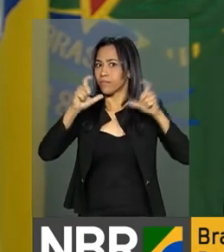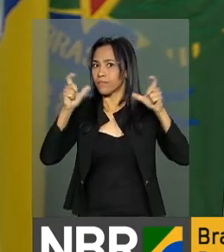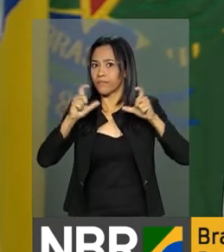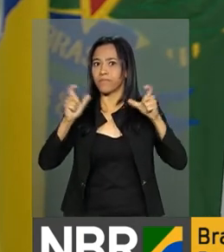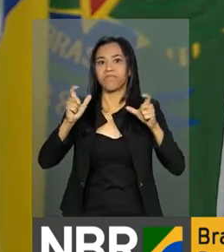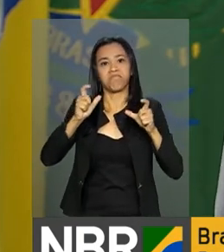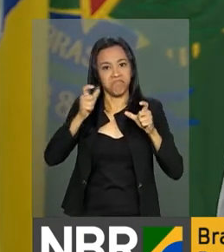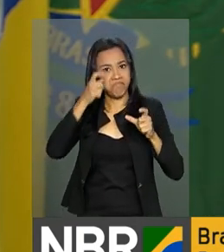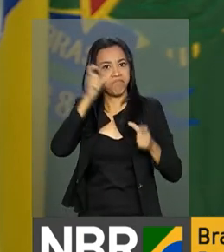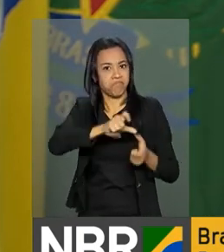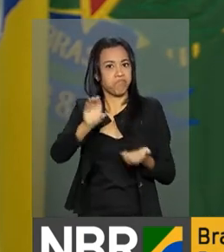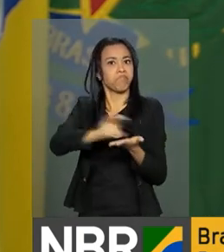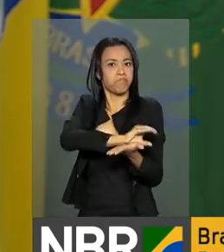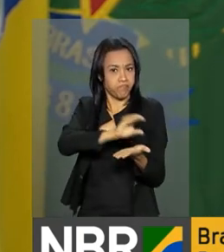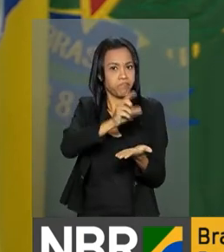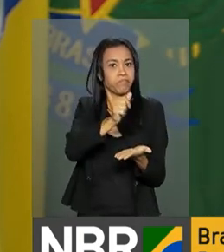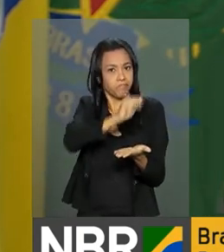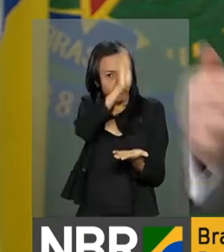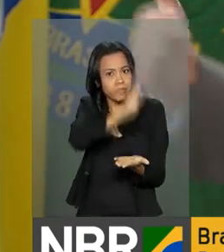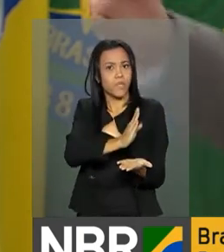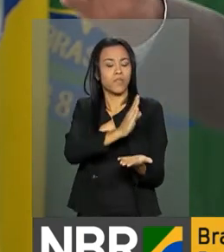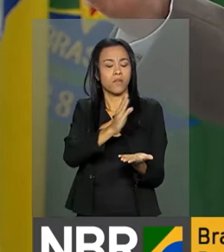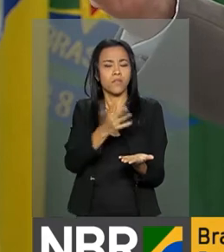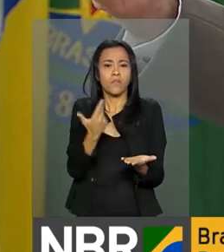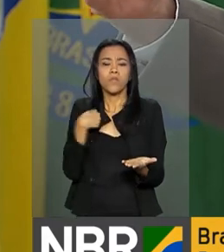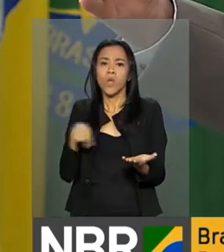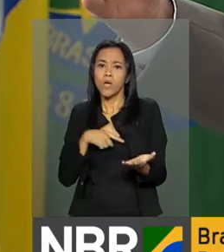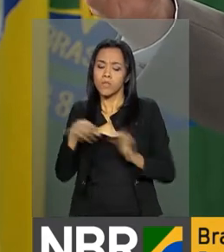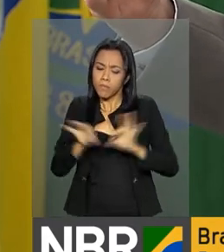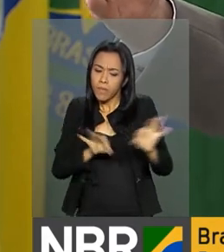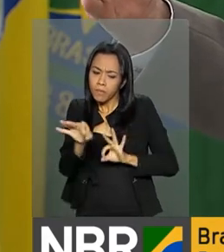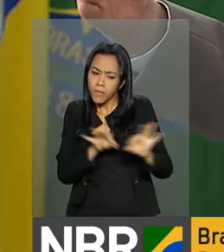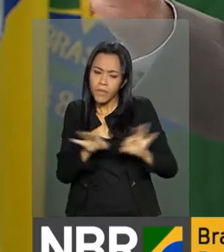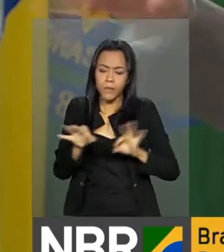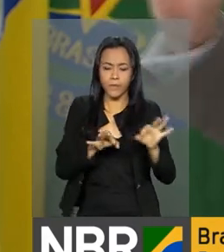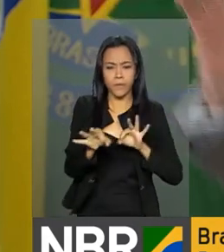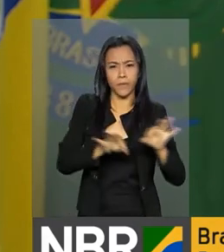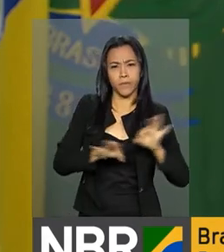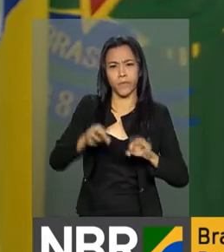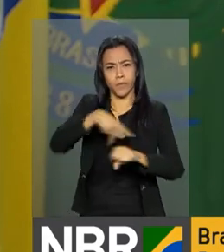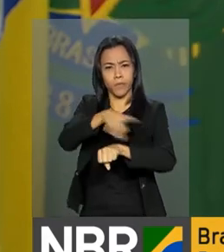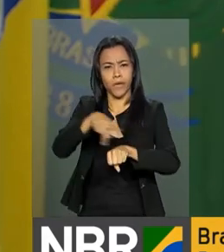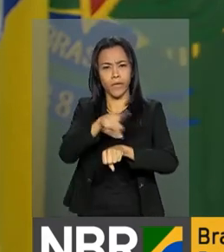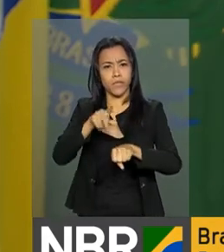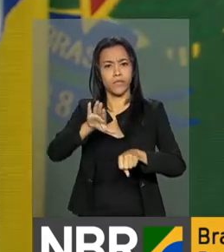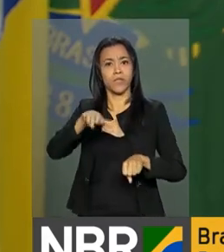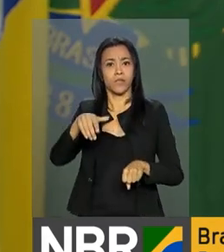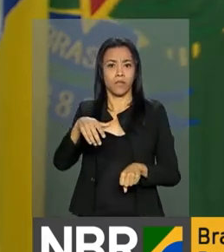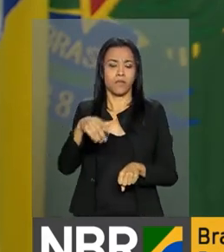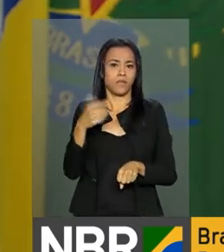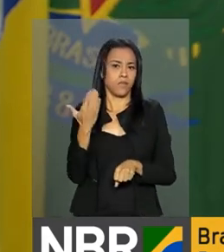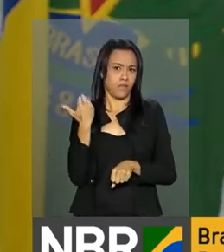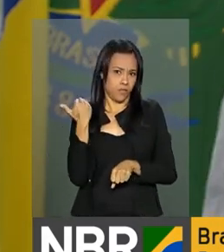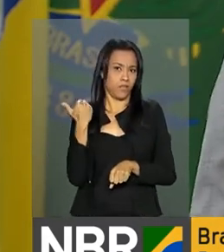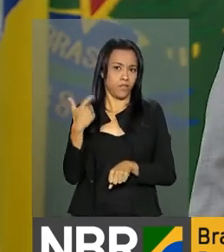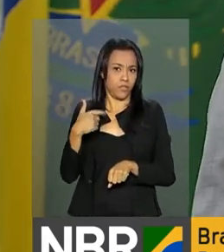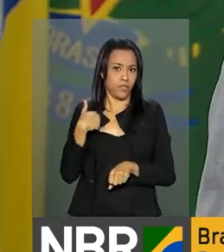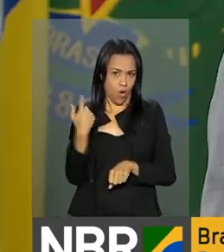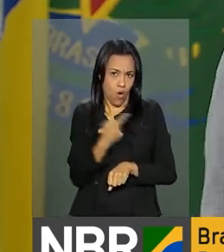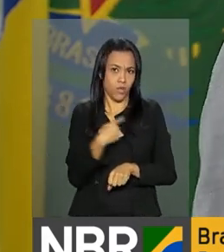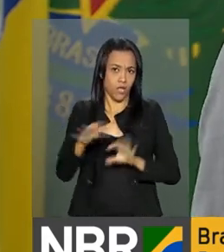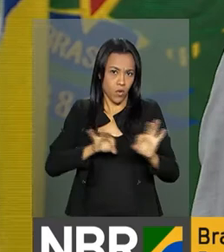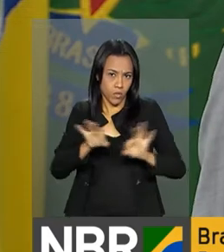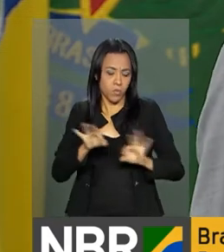investir no brasil é interessante que nós preparamos o país não é ao longo do tempo desde o primeiro momento o paulo gado nós fizemos isto